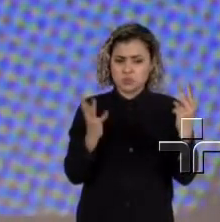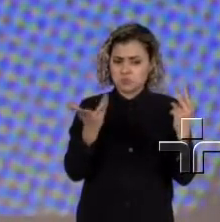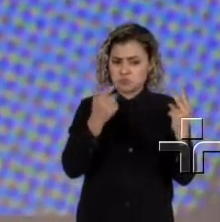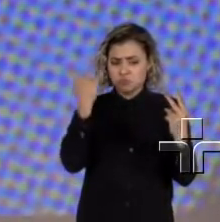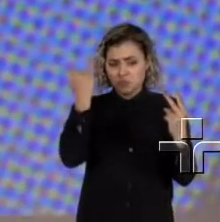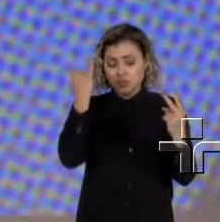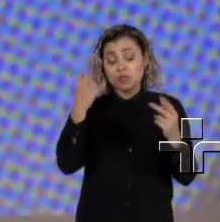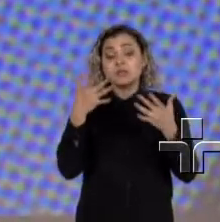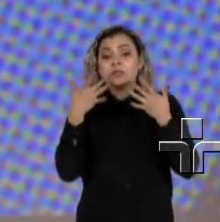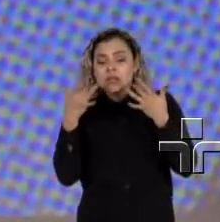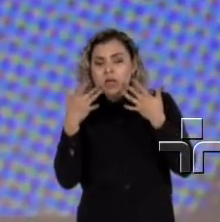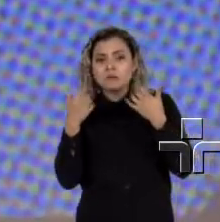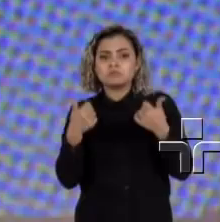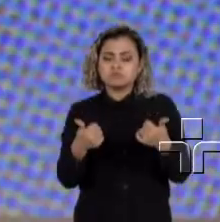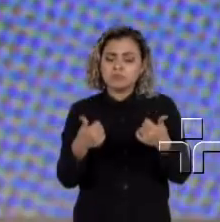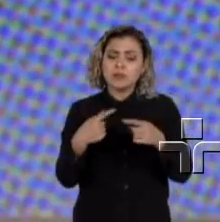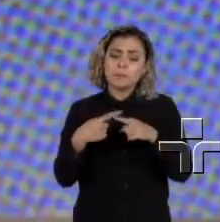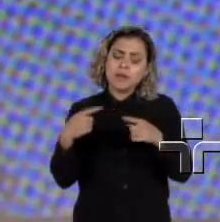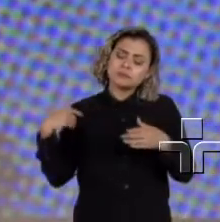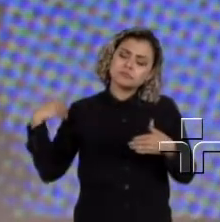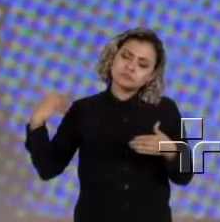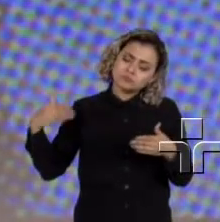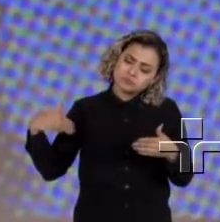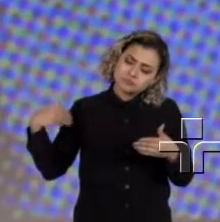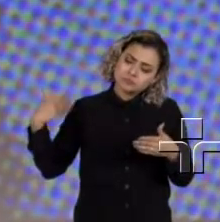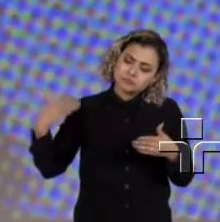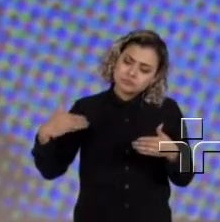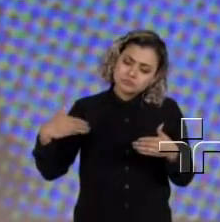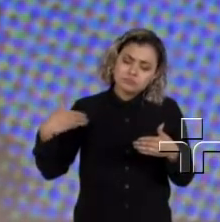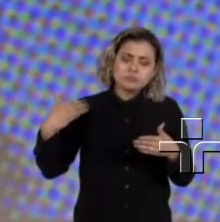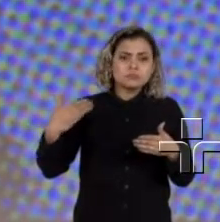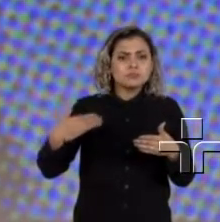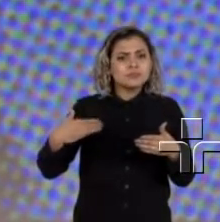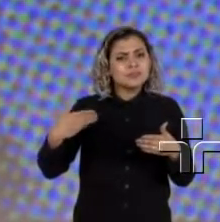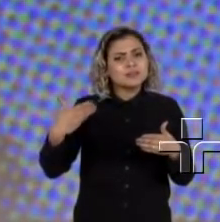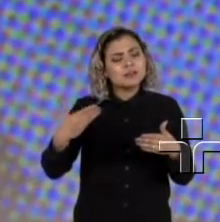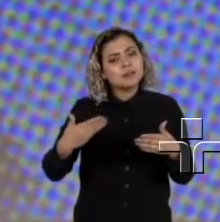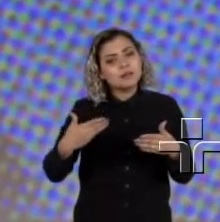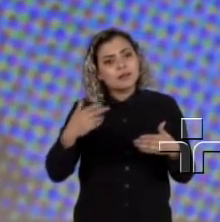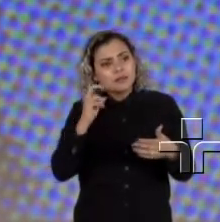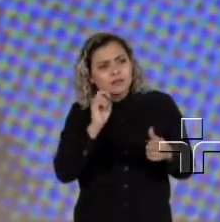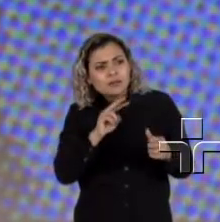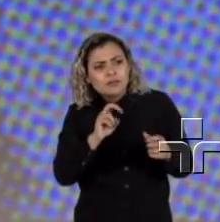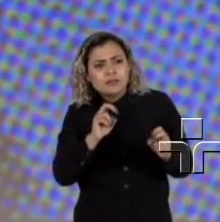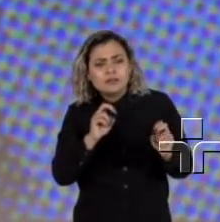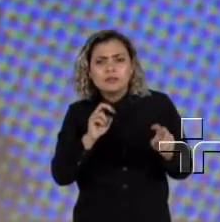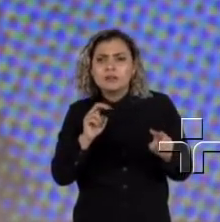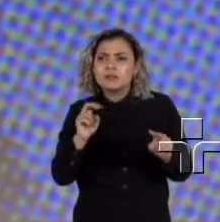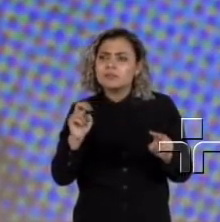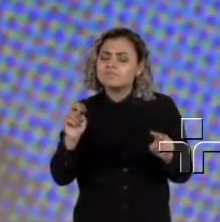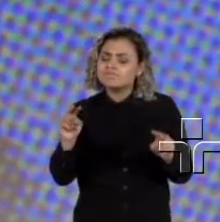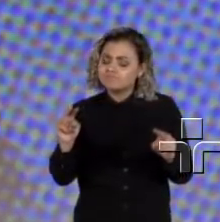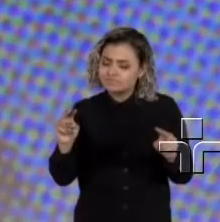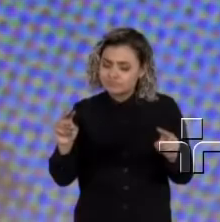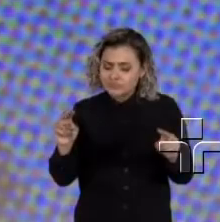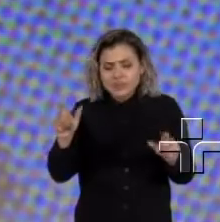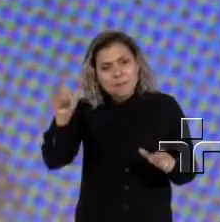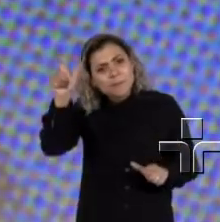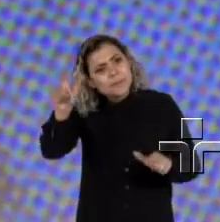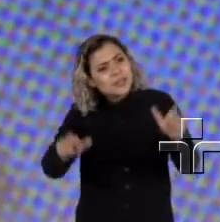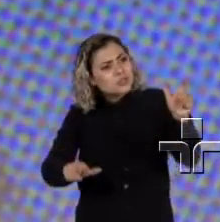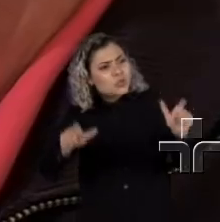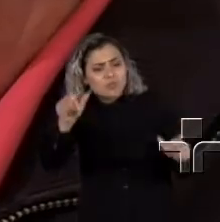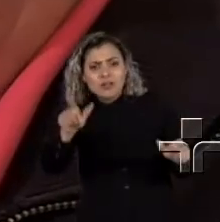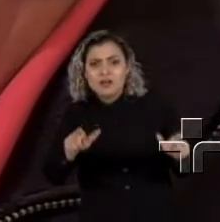etc. Só que, com o passar do tempo, você vai vendo que os